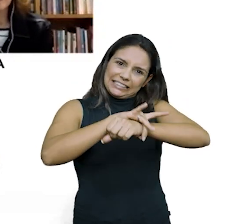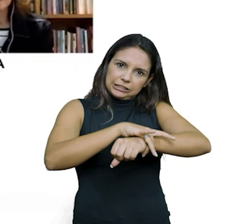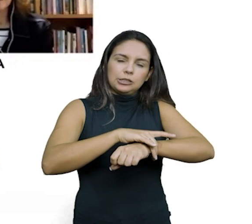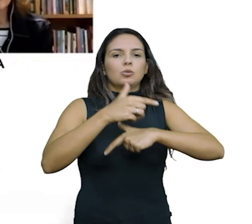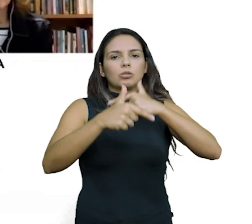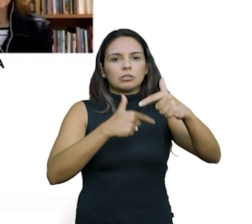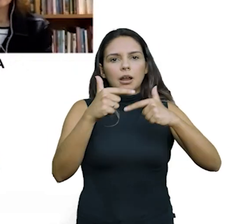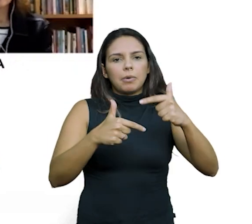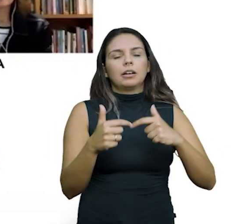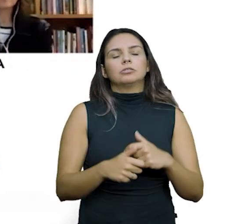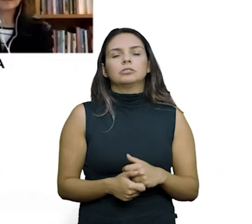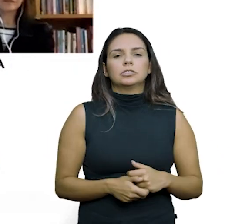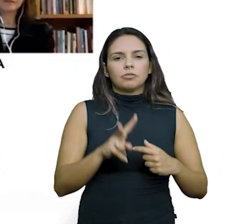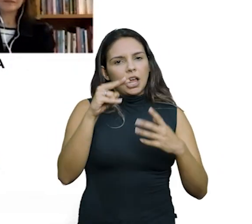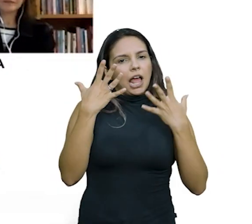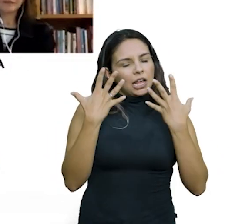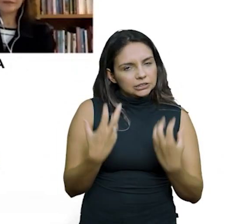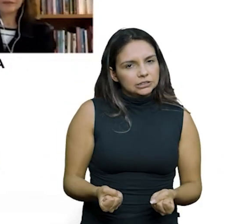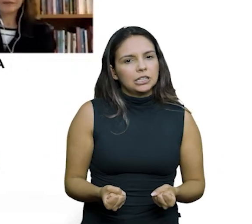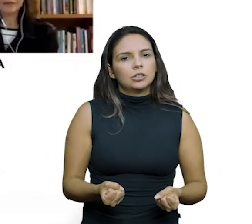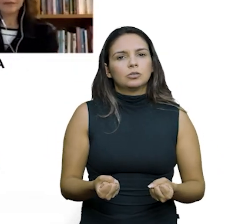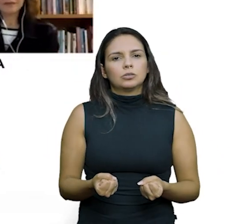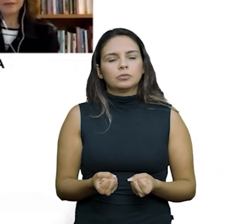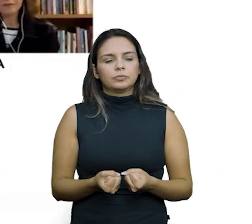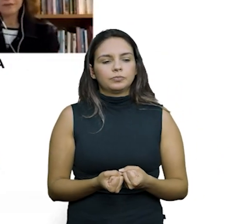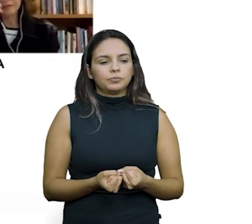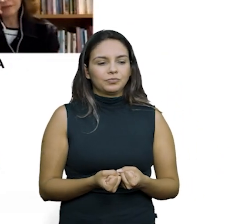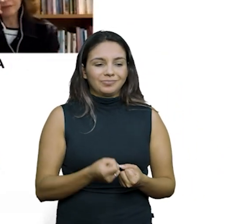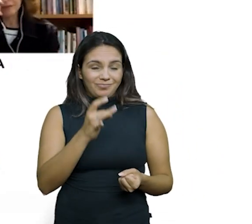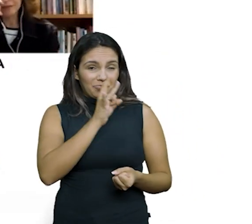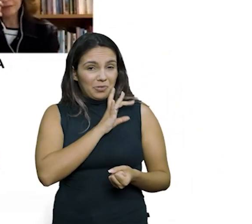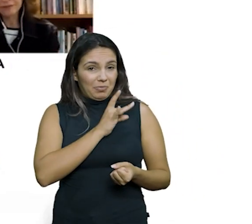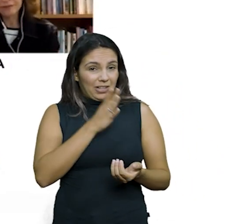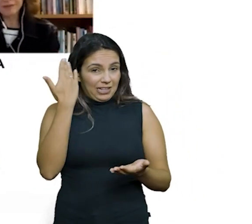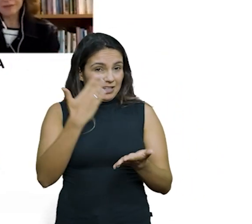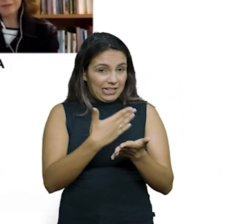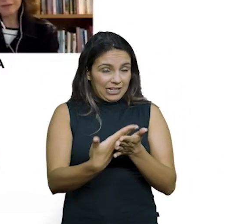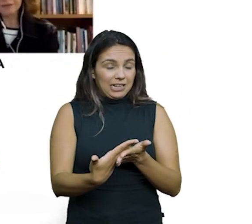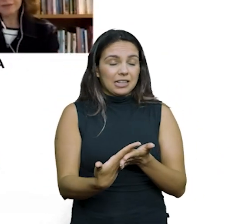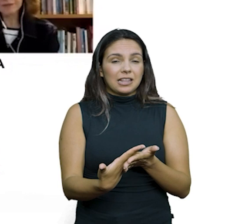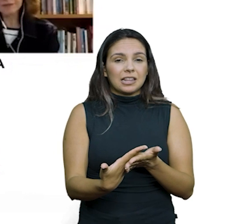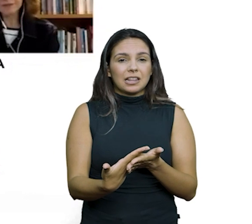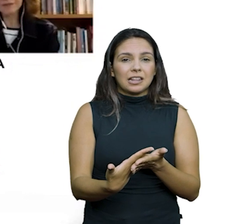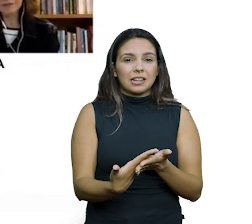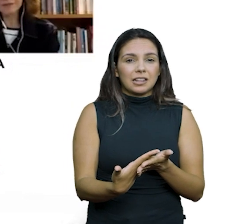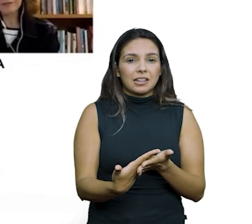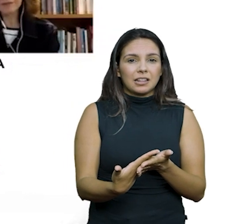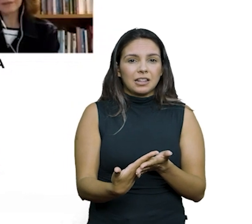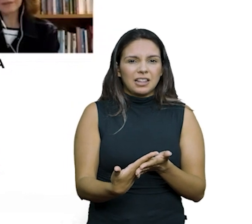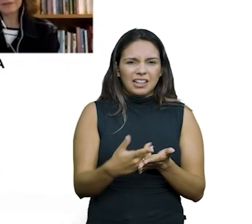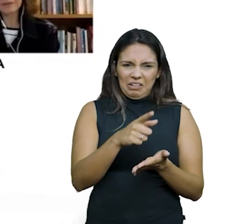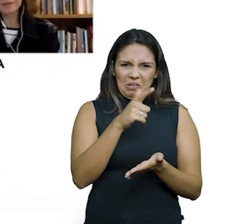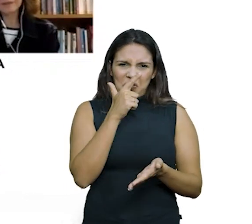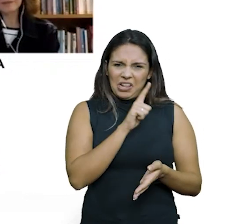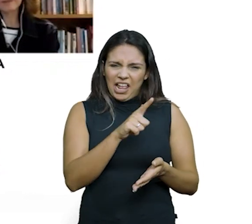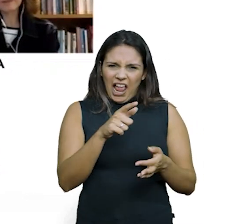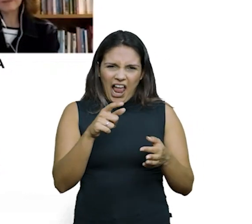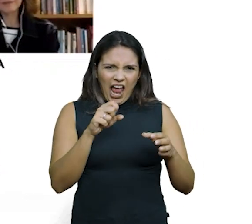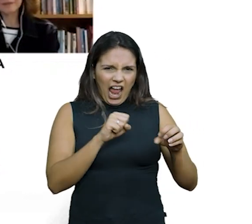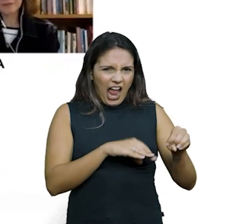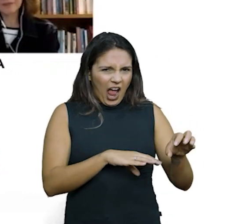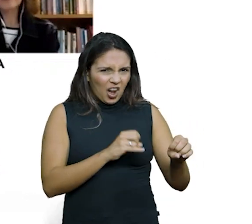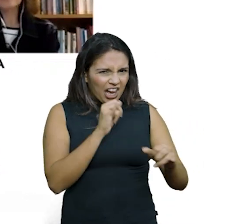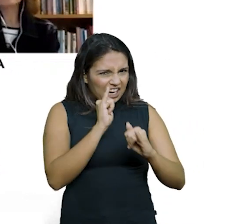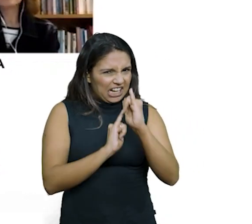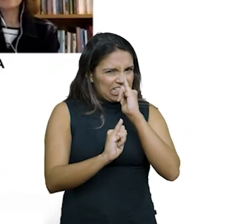esse tipo de modalidade vai ser aceito, porque o medo inicial, Afonso e Leila, era isso vai valer? Será que